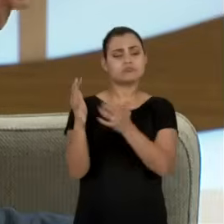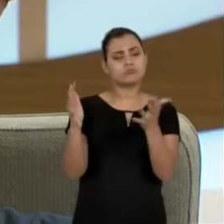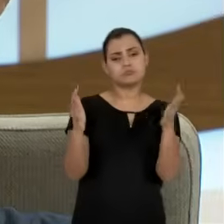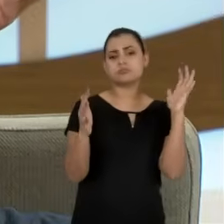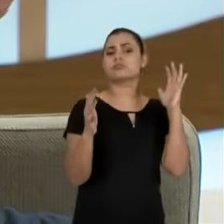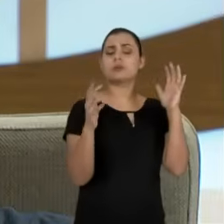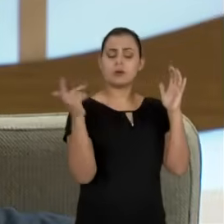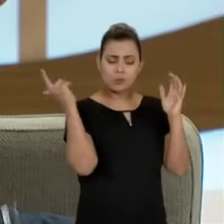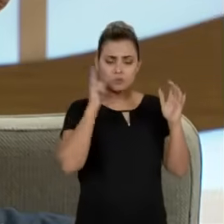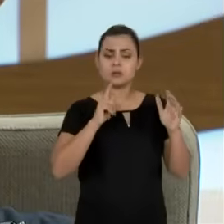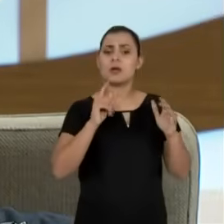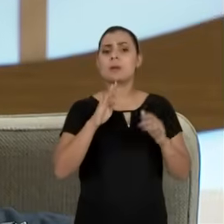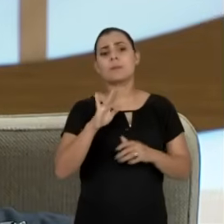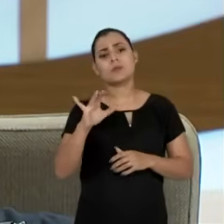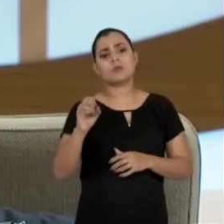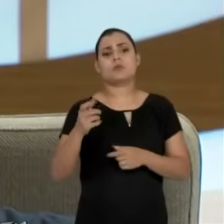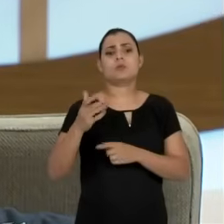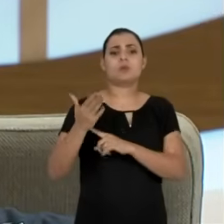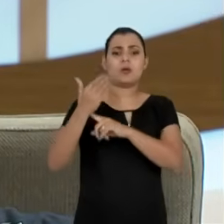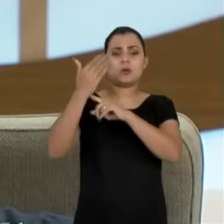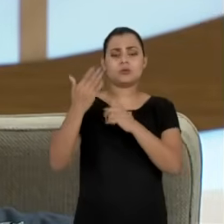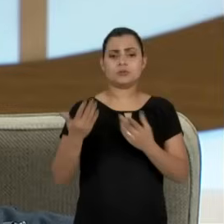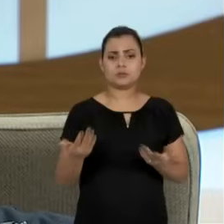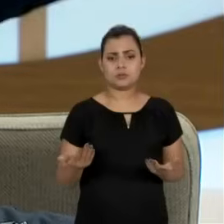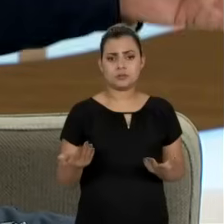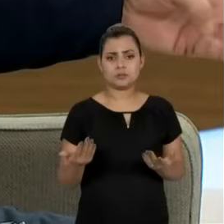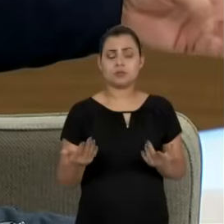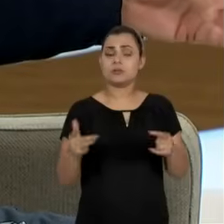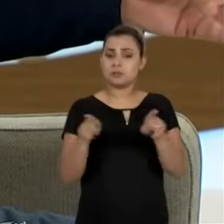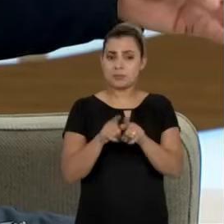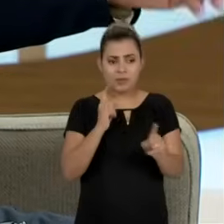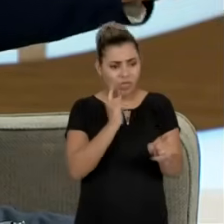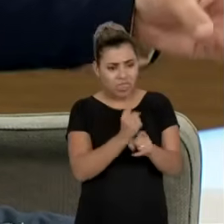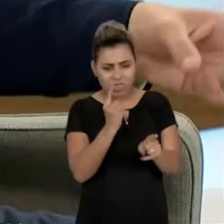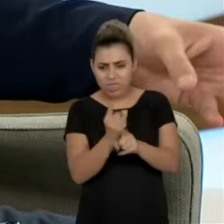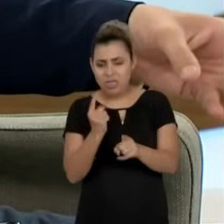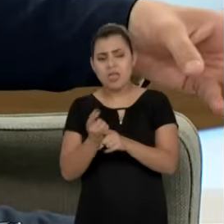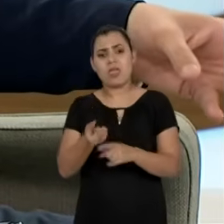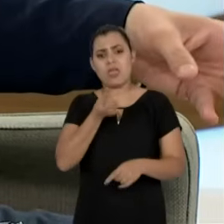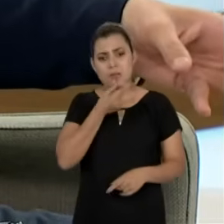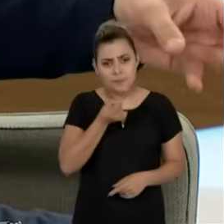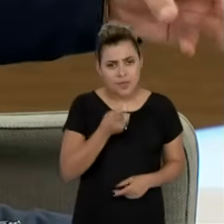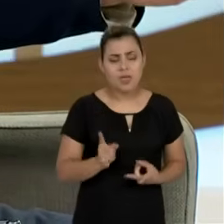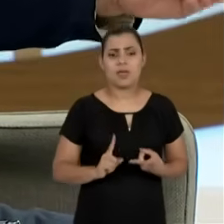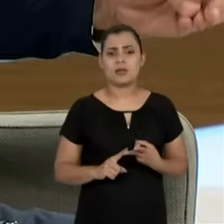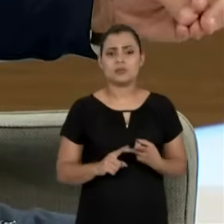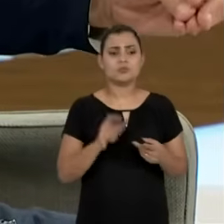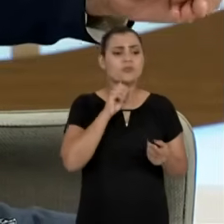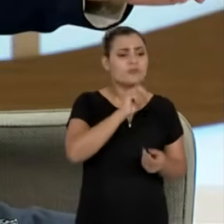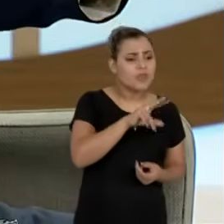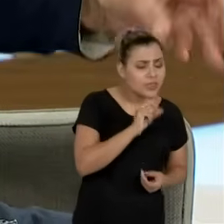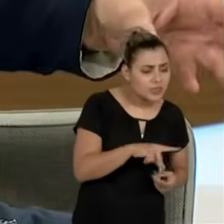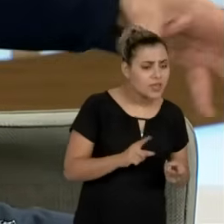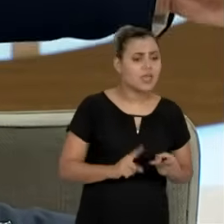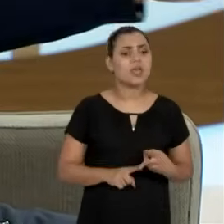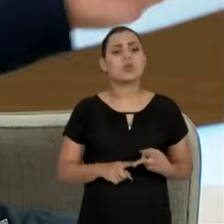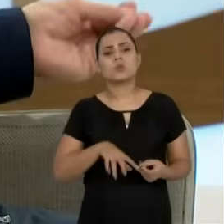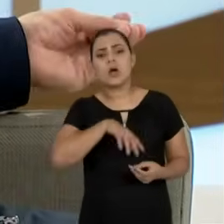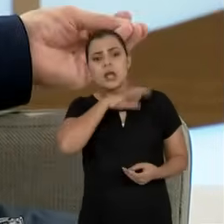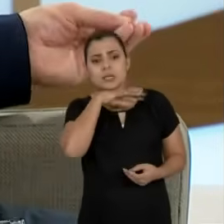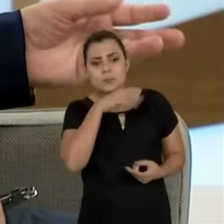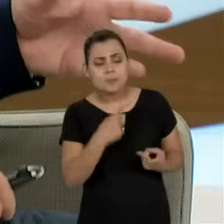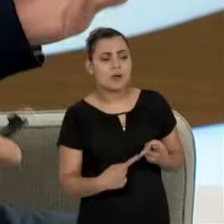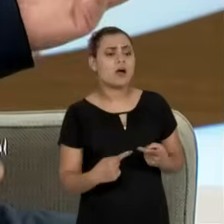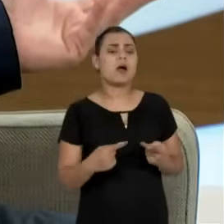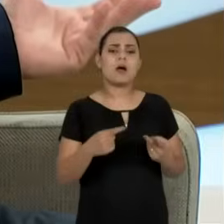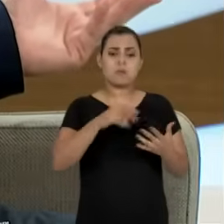e a biotecnologia. E as coisas que descobrem lá, remédios, né, venenos de bicho que viram